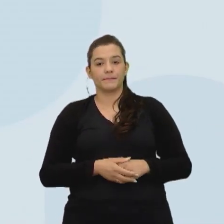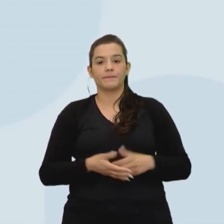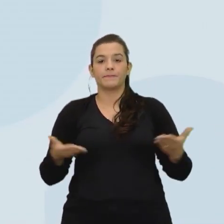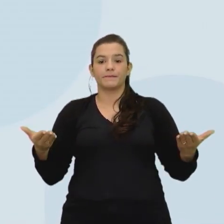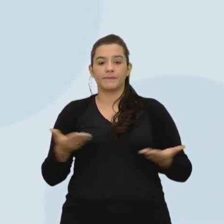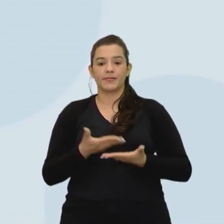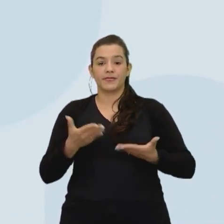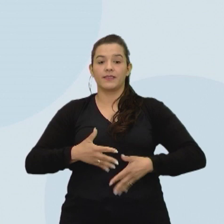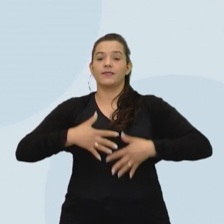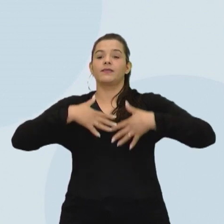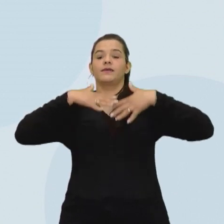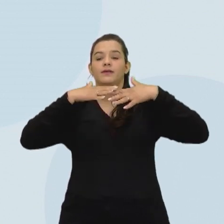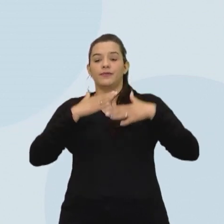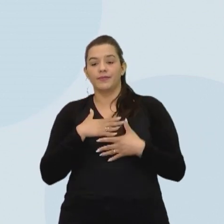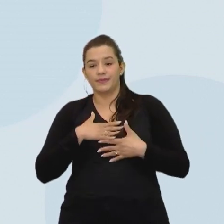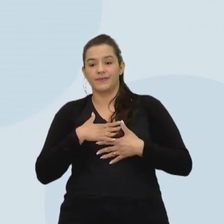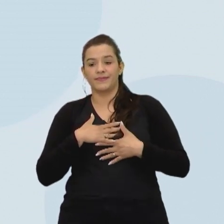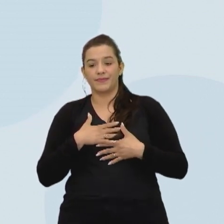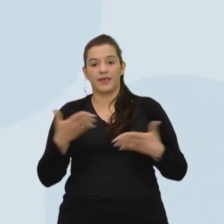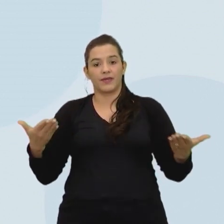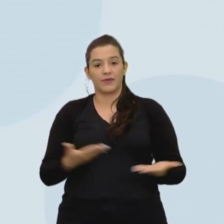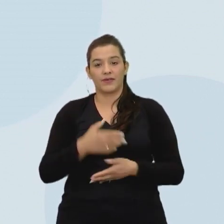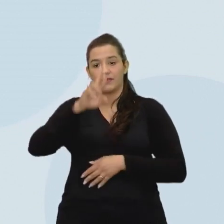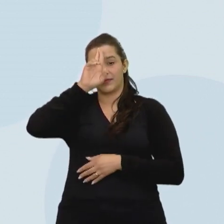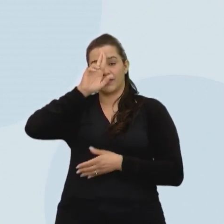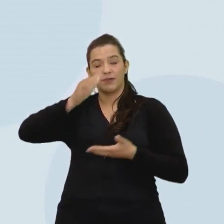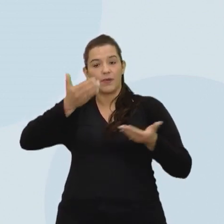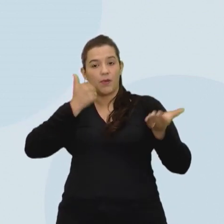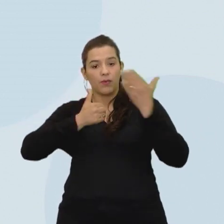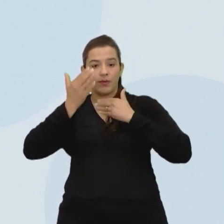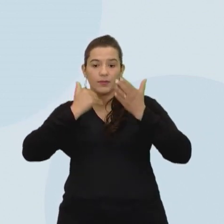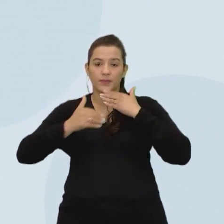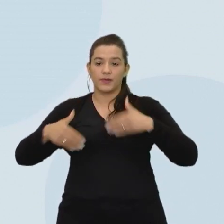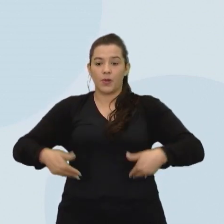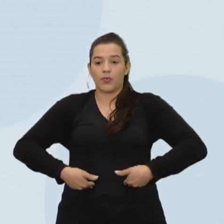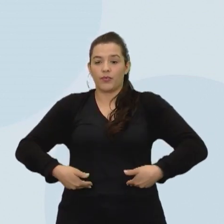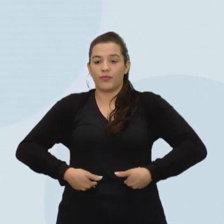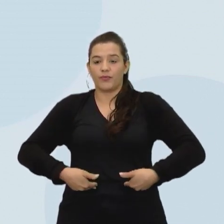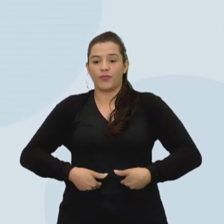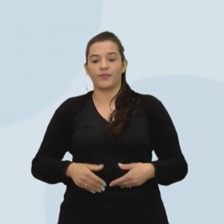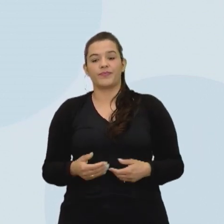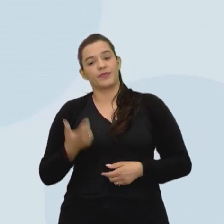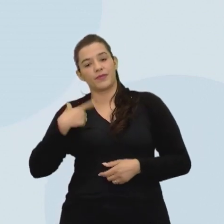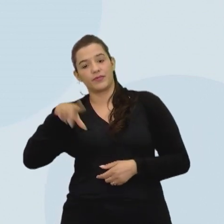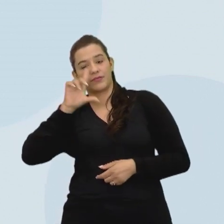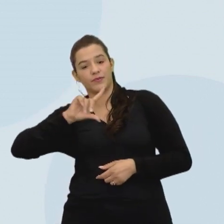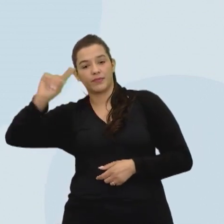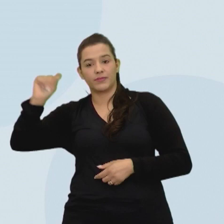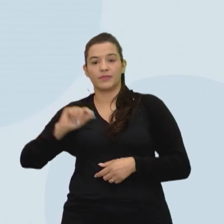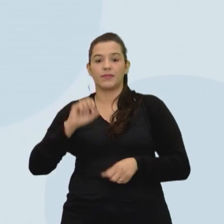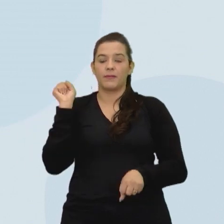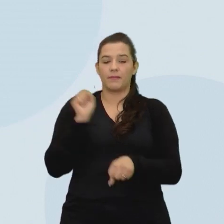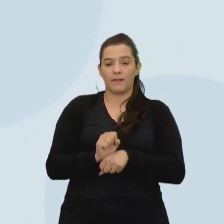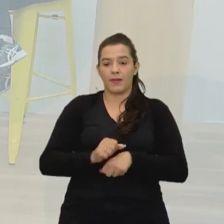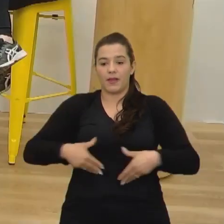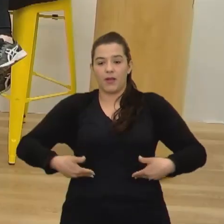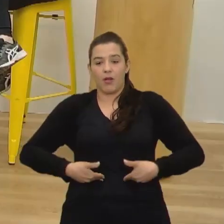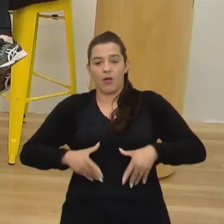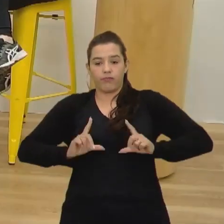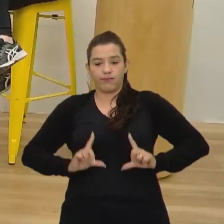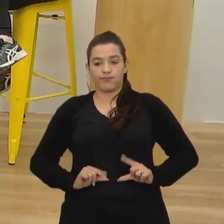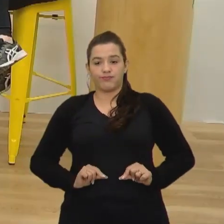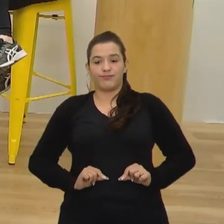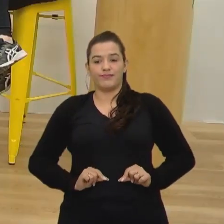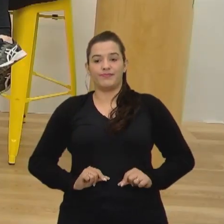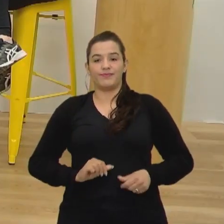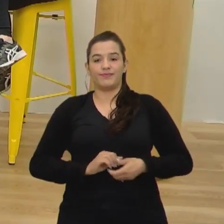você pode dar uma respirada, né? Agora eu posso almoçar, que minha barriga tá roncando. Então, tá bom. Então nós vamos almoçar para parar de ter um ronco da barriga da